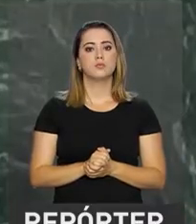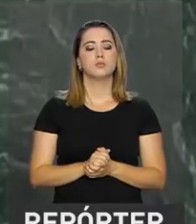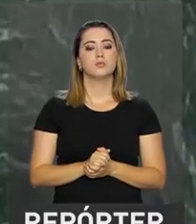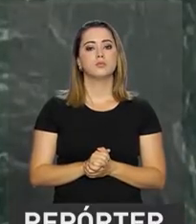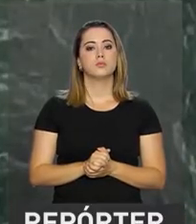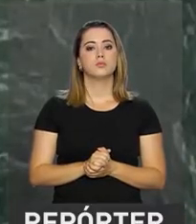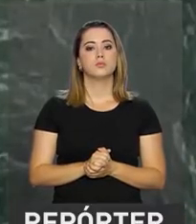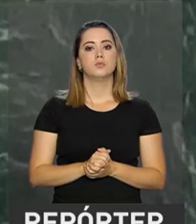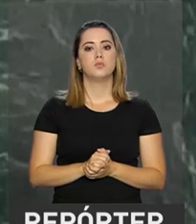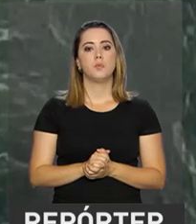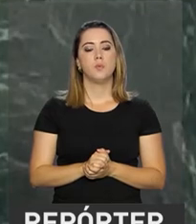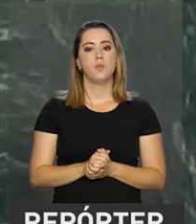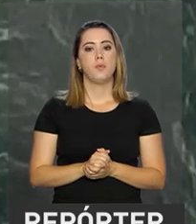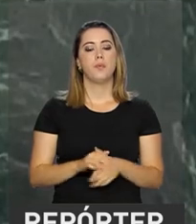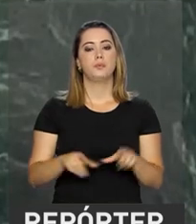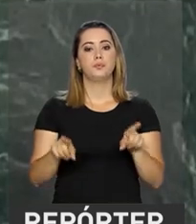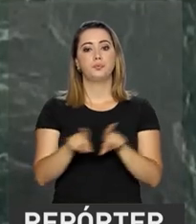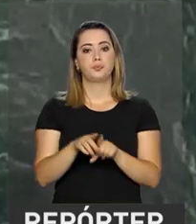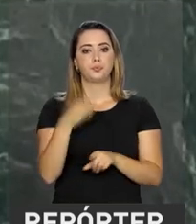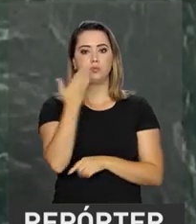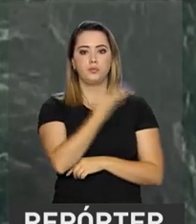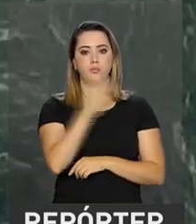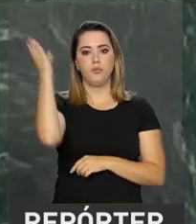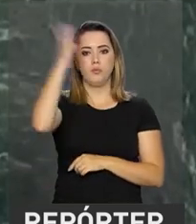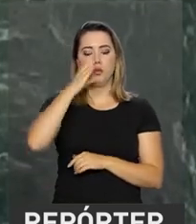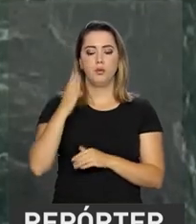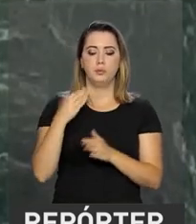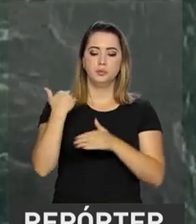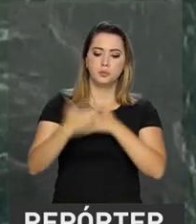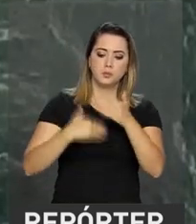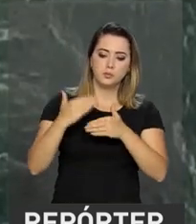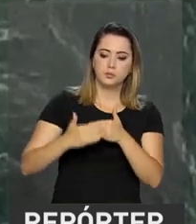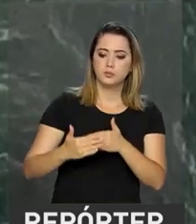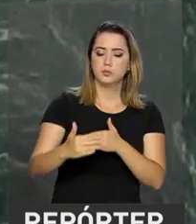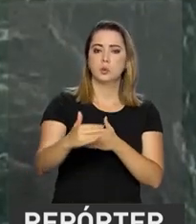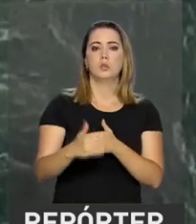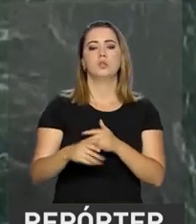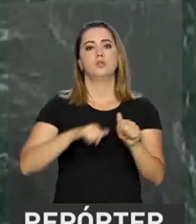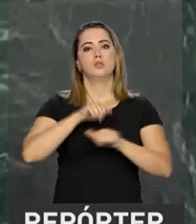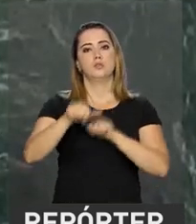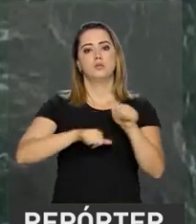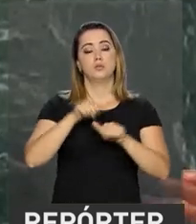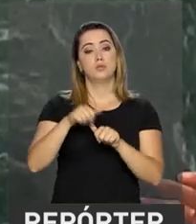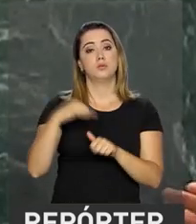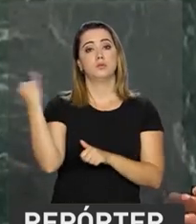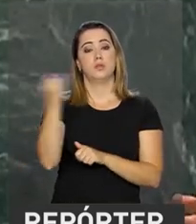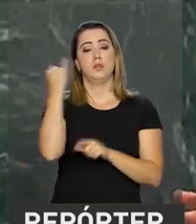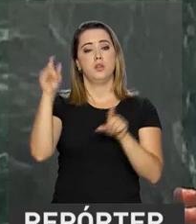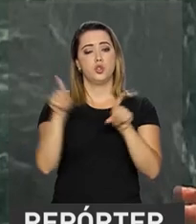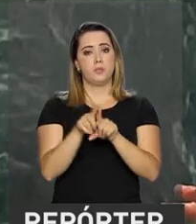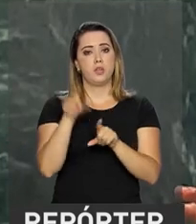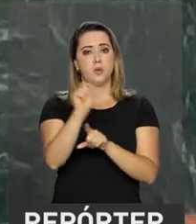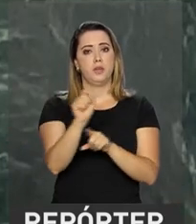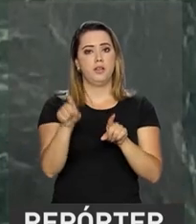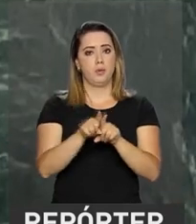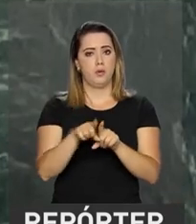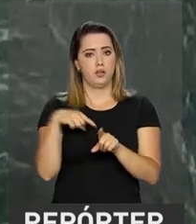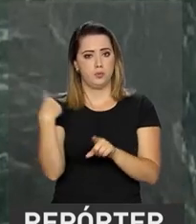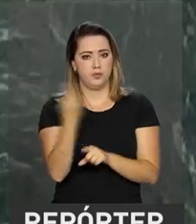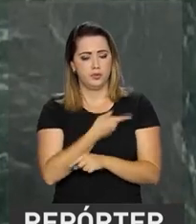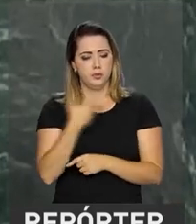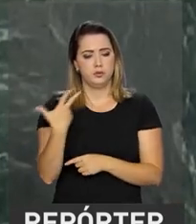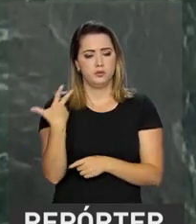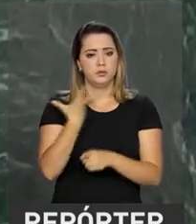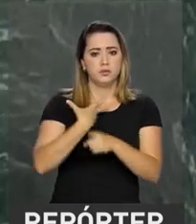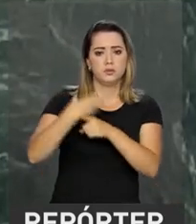Brasil atravessa momento de transformações decisivas. Com reformas estruturais, estamos